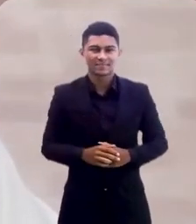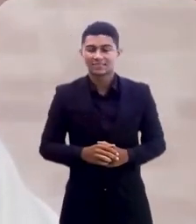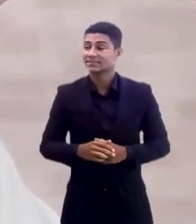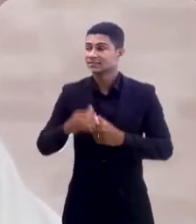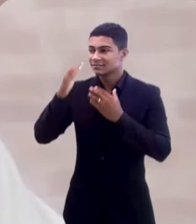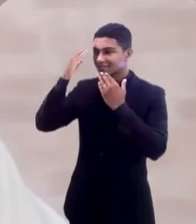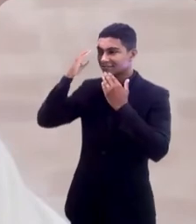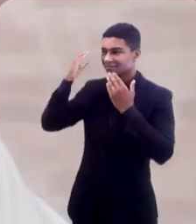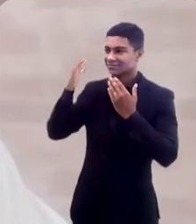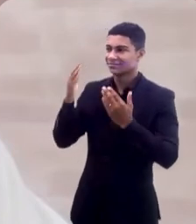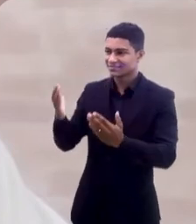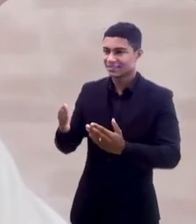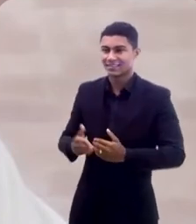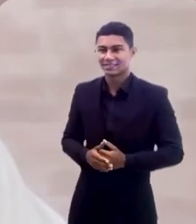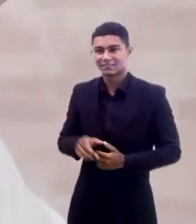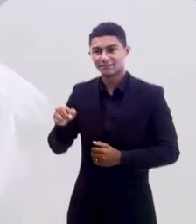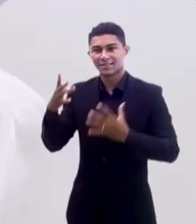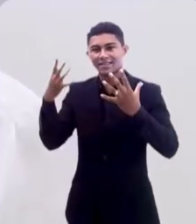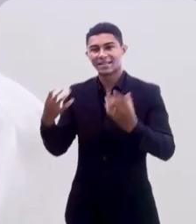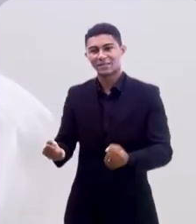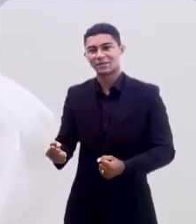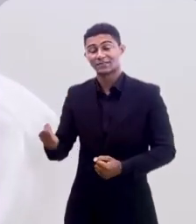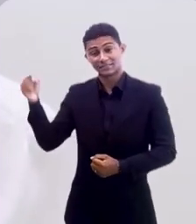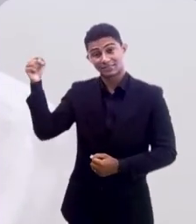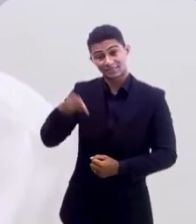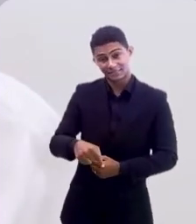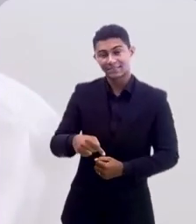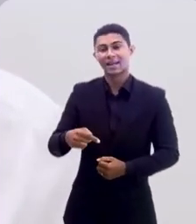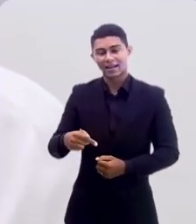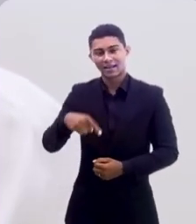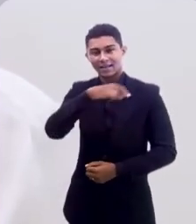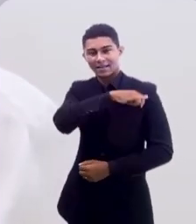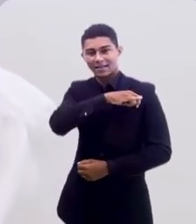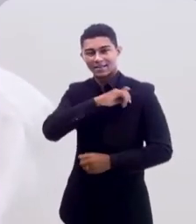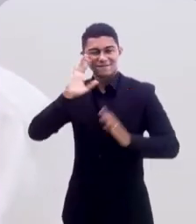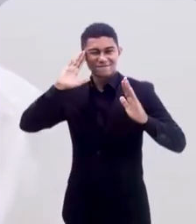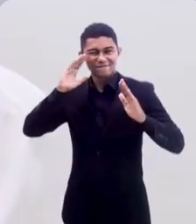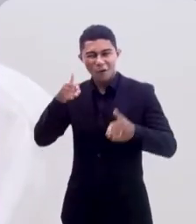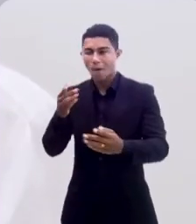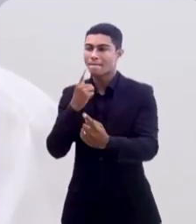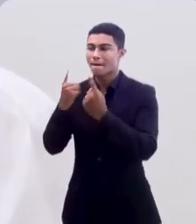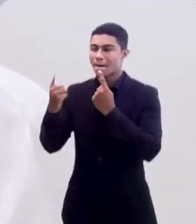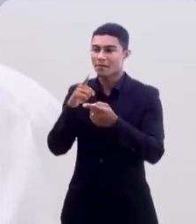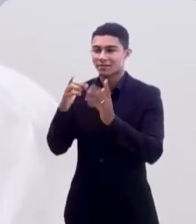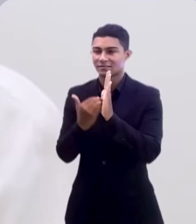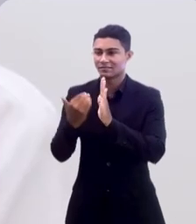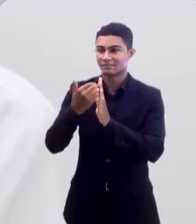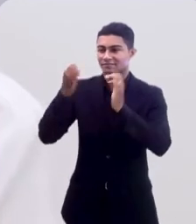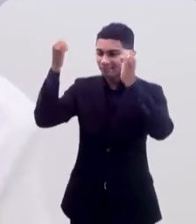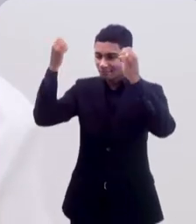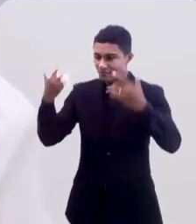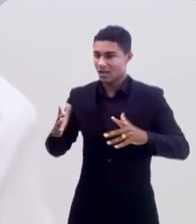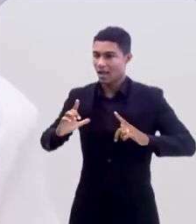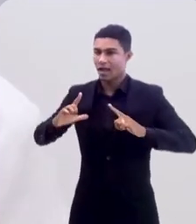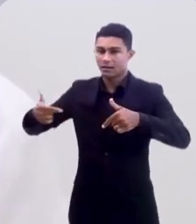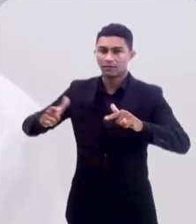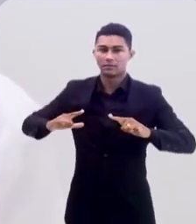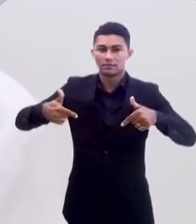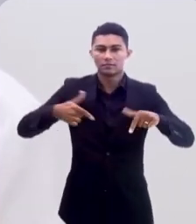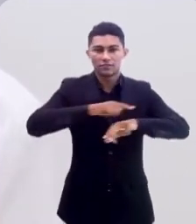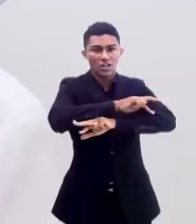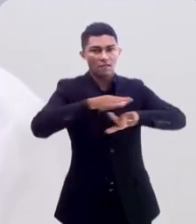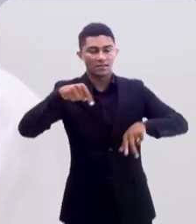frente. Obrigada, doutor Rodolfo, por ter aceitado o convite de participar aqui do Reinfoco, contando um pouco mais sobre as ações que têm